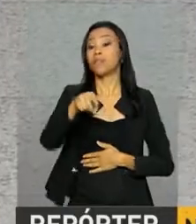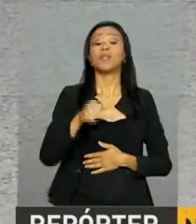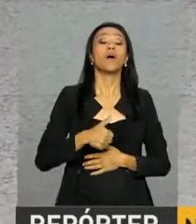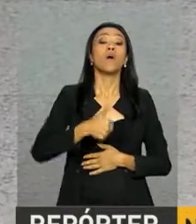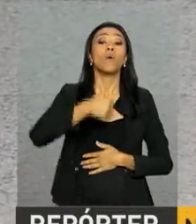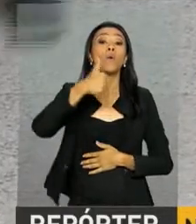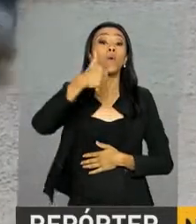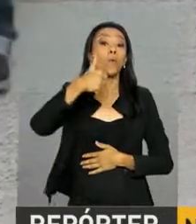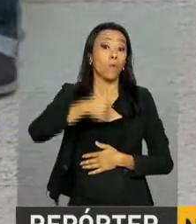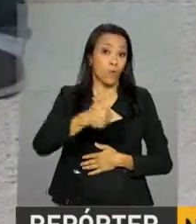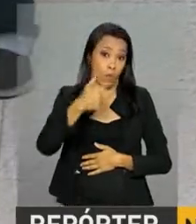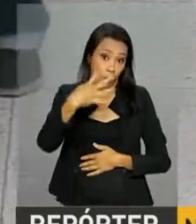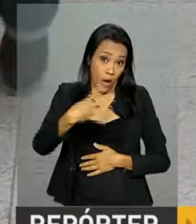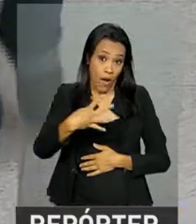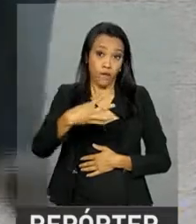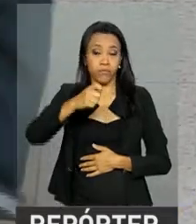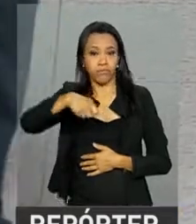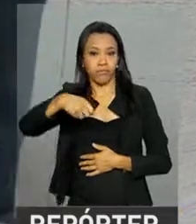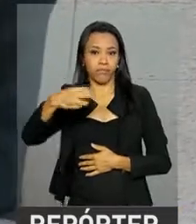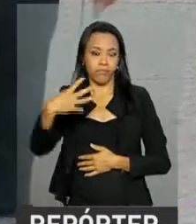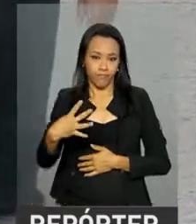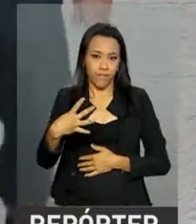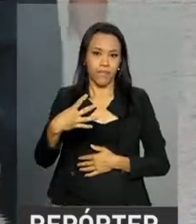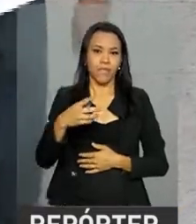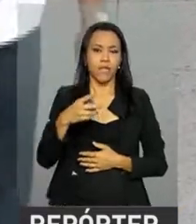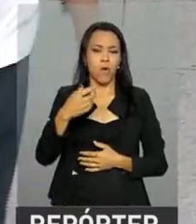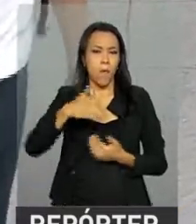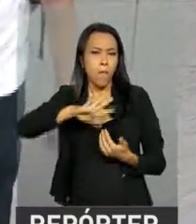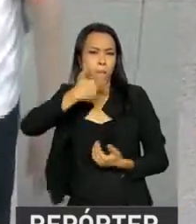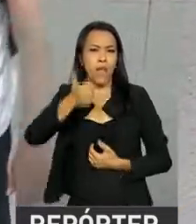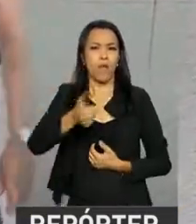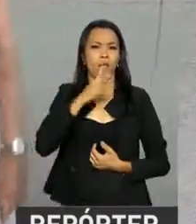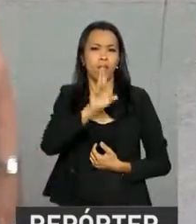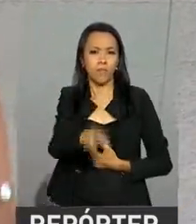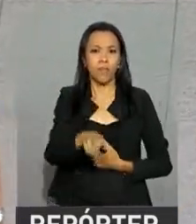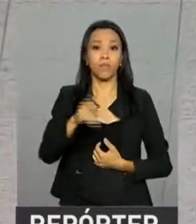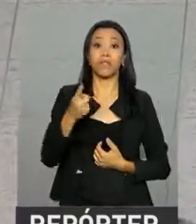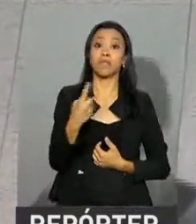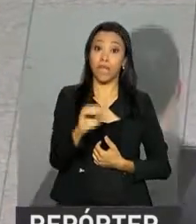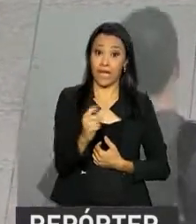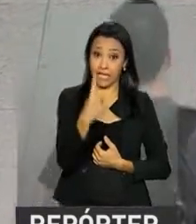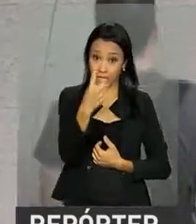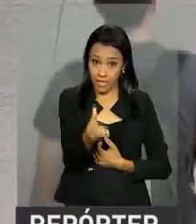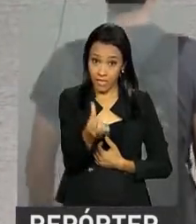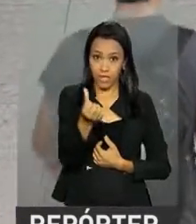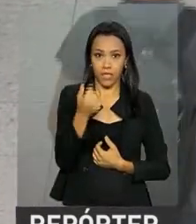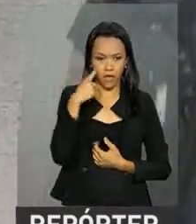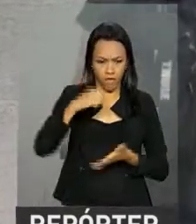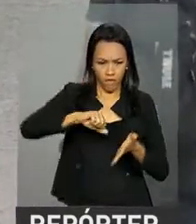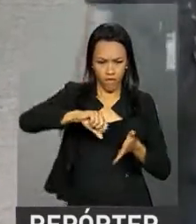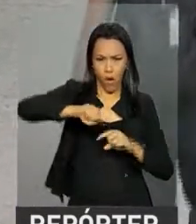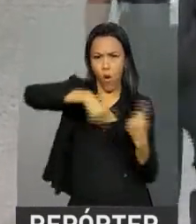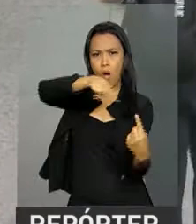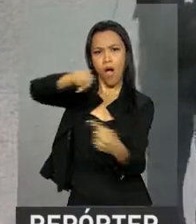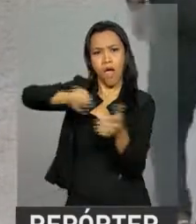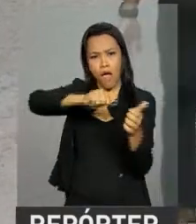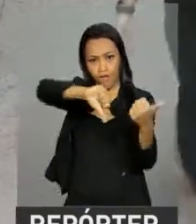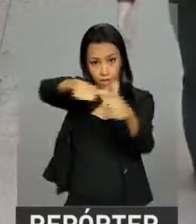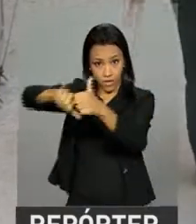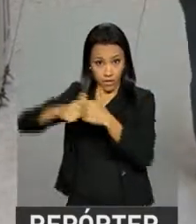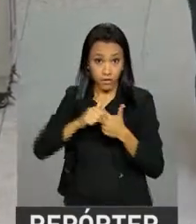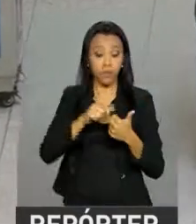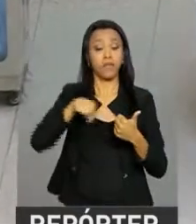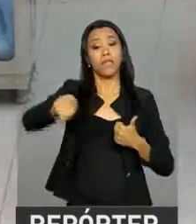de 2016 teve o melhor resultado na pesquisa nas 16 rodadas da série histórica. 90% dos